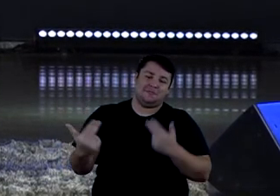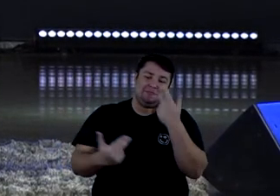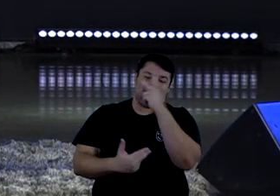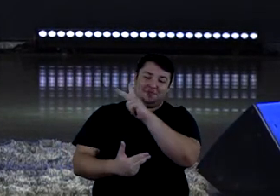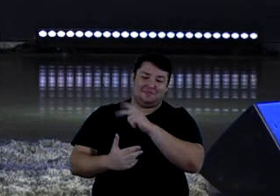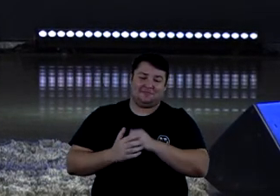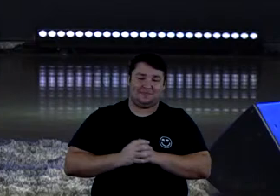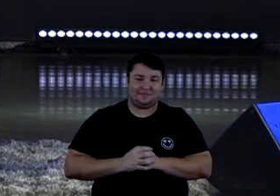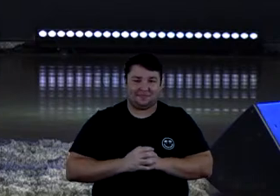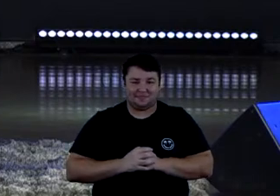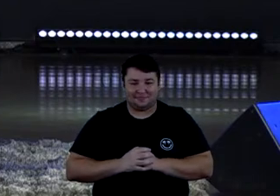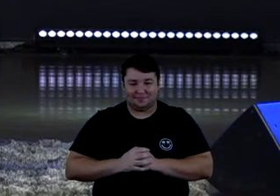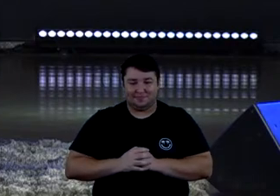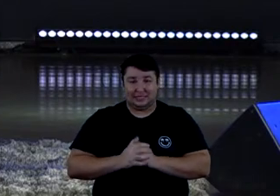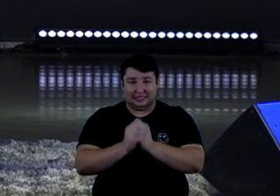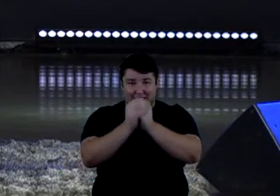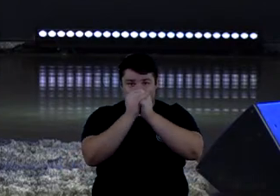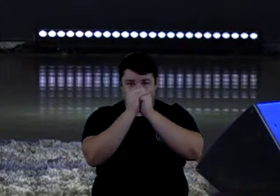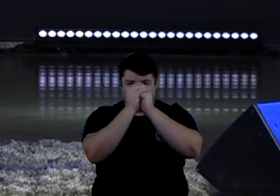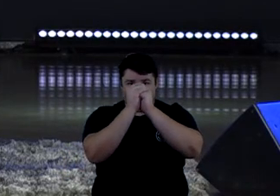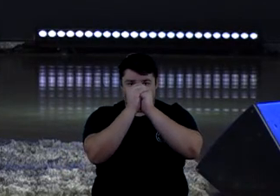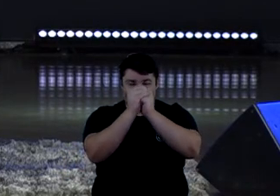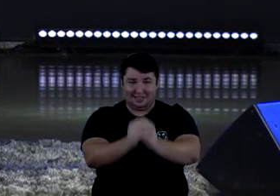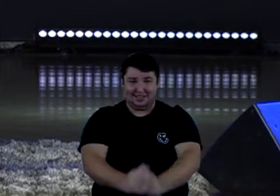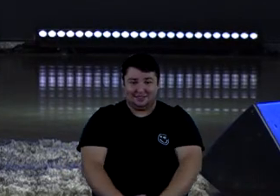Ele. Amém?